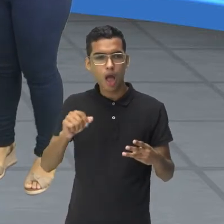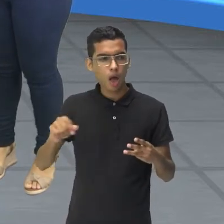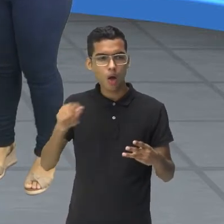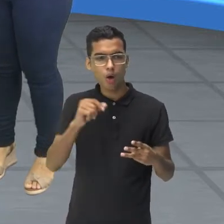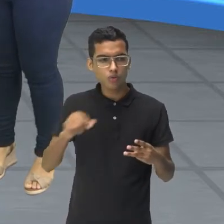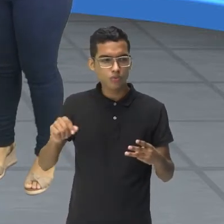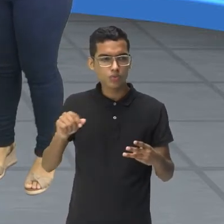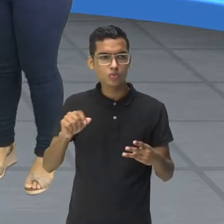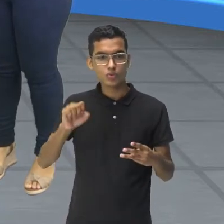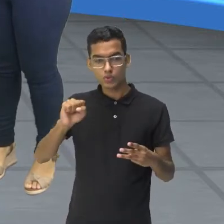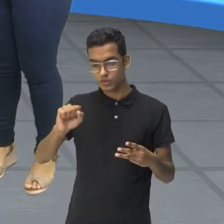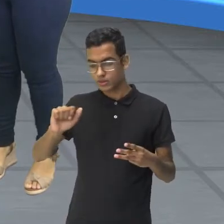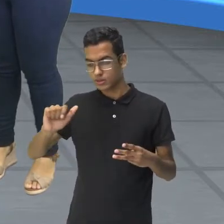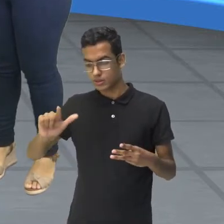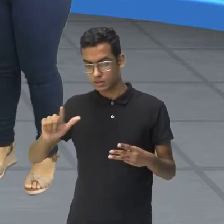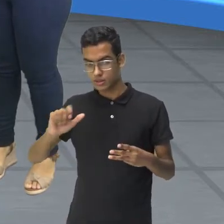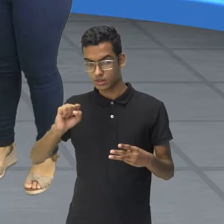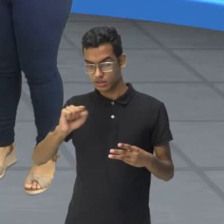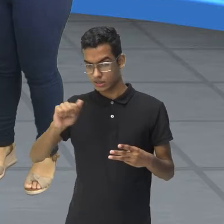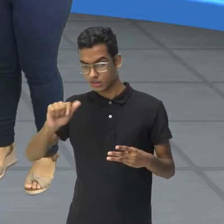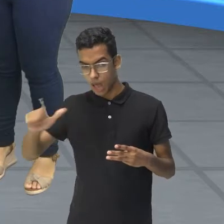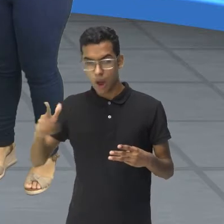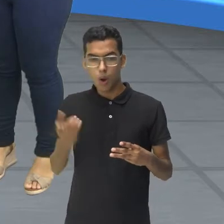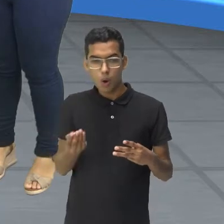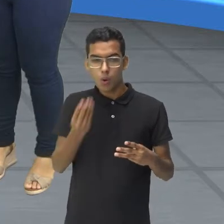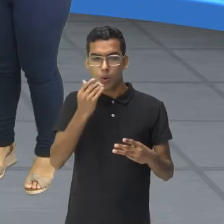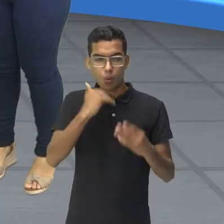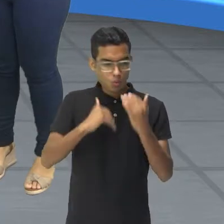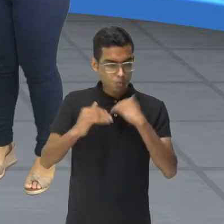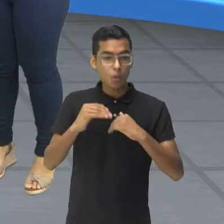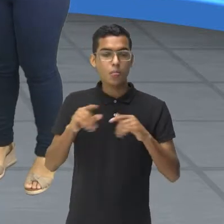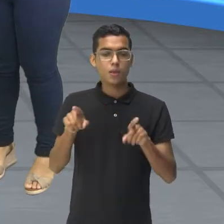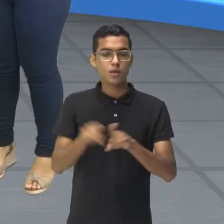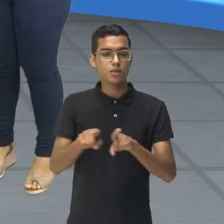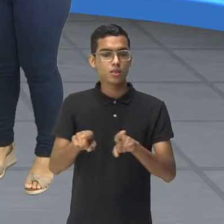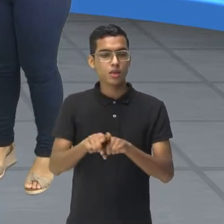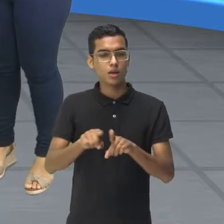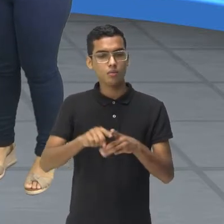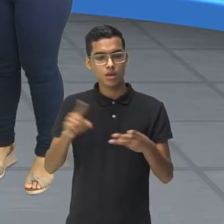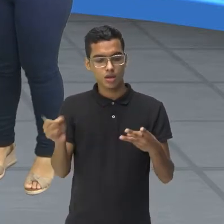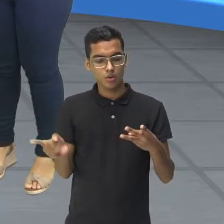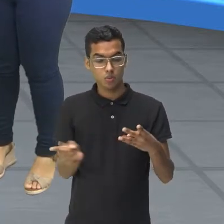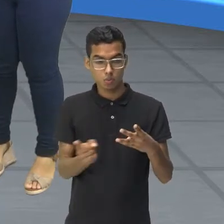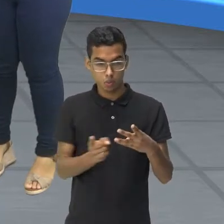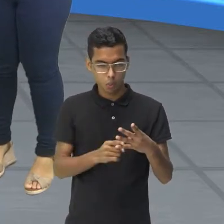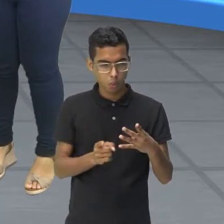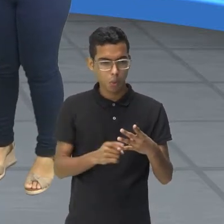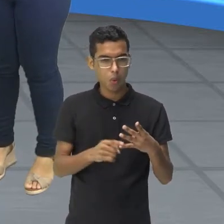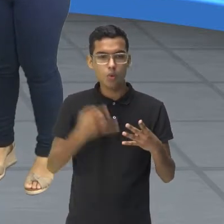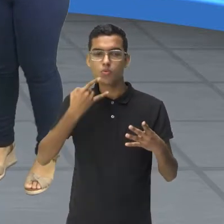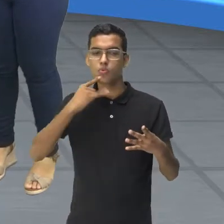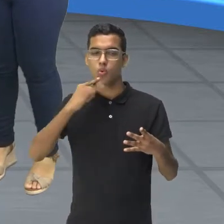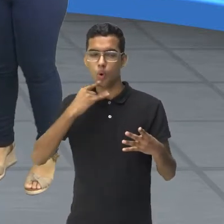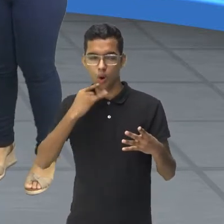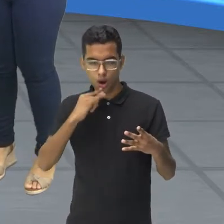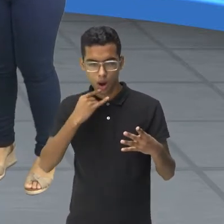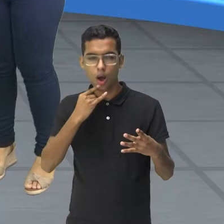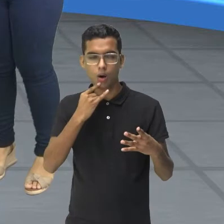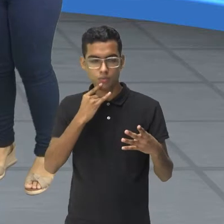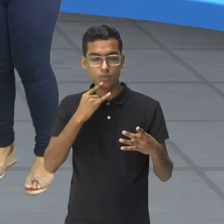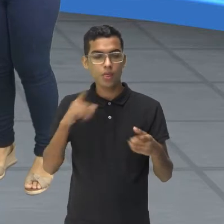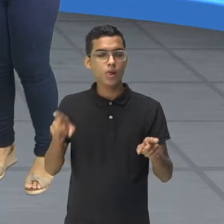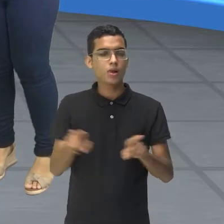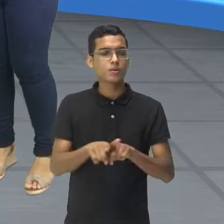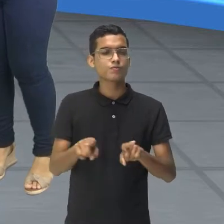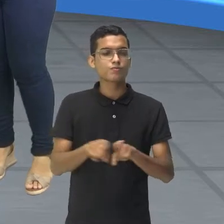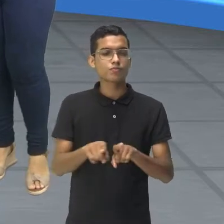o consumo de álcool e o sedentarismo. Gente, falando aqui sobre o último item, o sedentarismo, a gente sabe que é algo